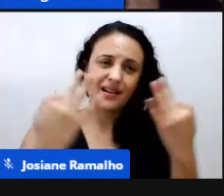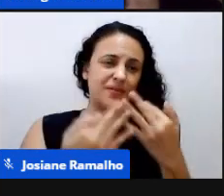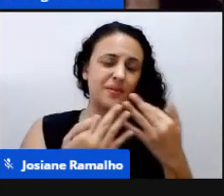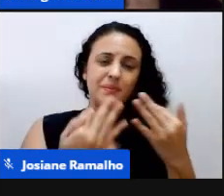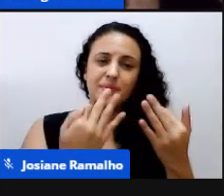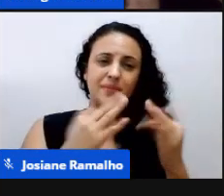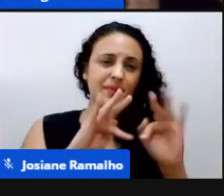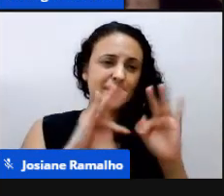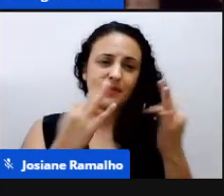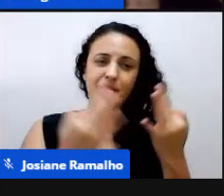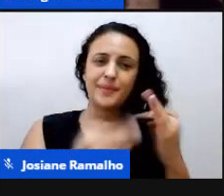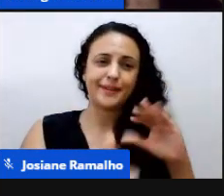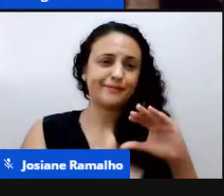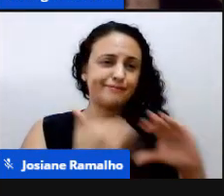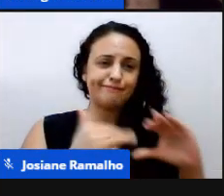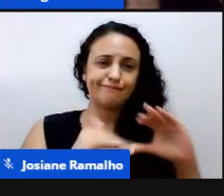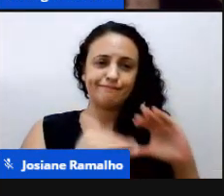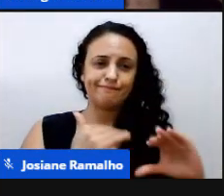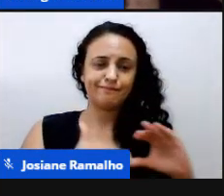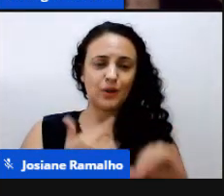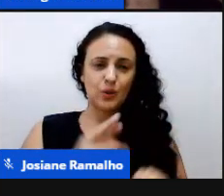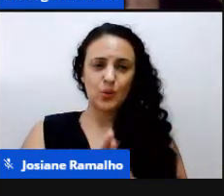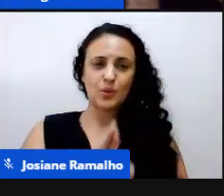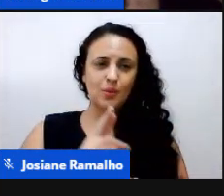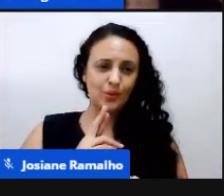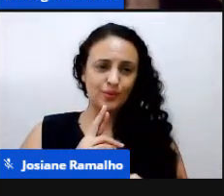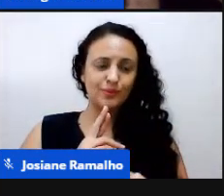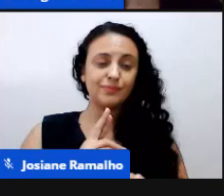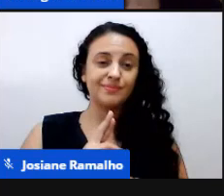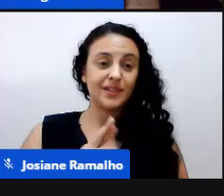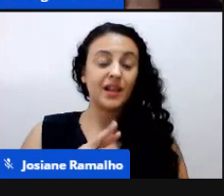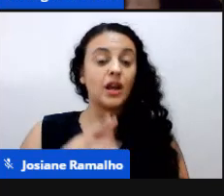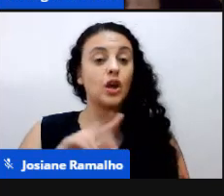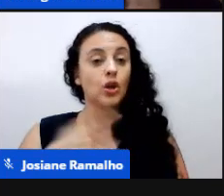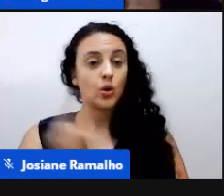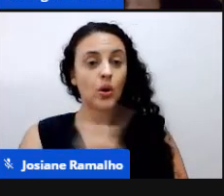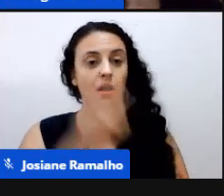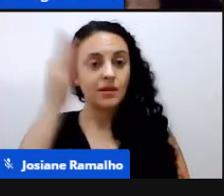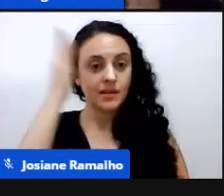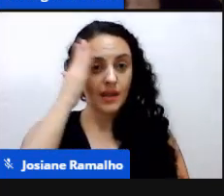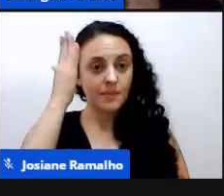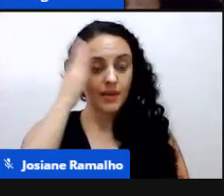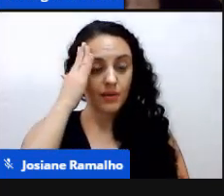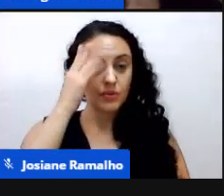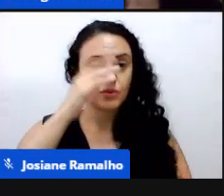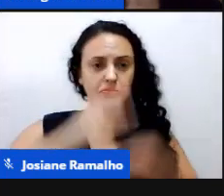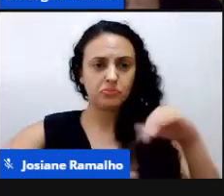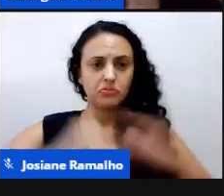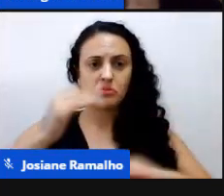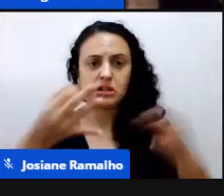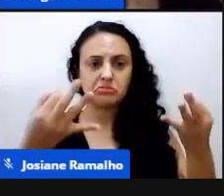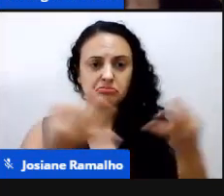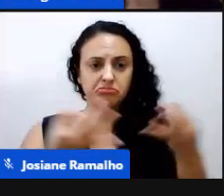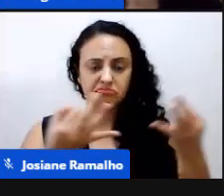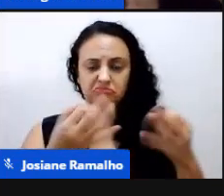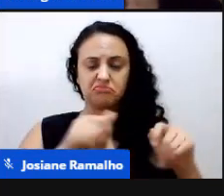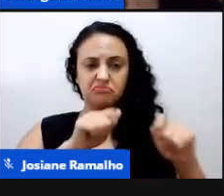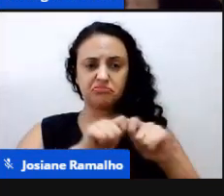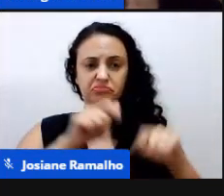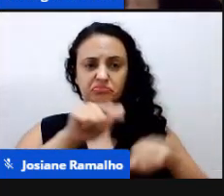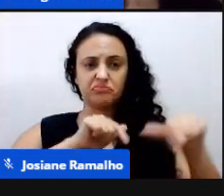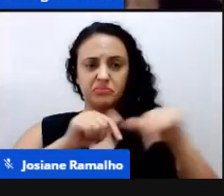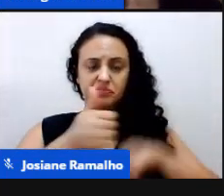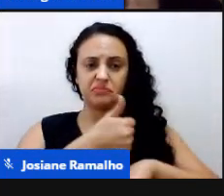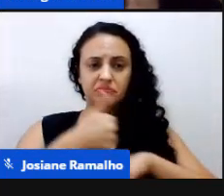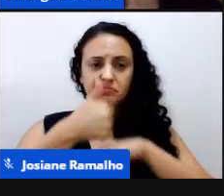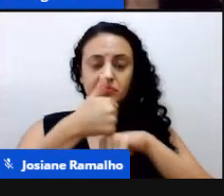o melhor de vocês para essas crianças. O trabalho que vocês estão realizando é de excelência. Cada criança é